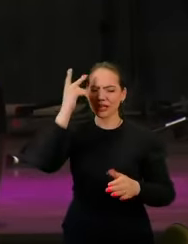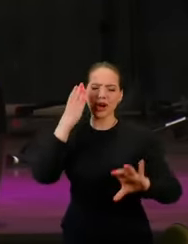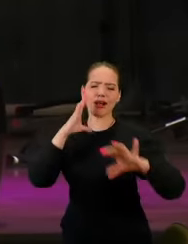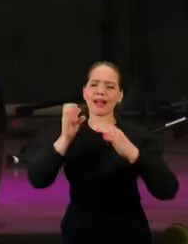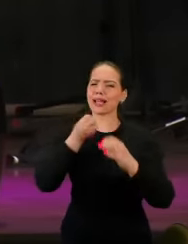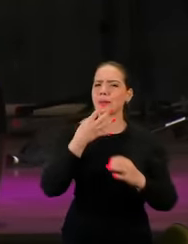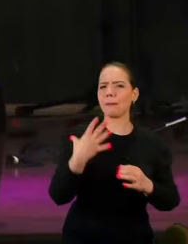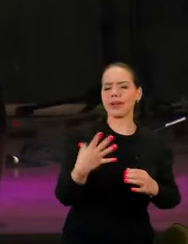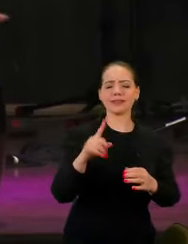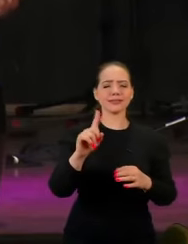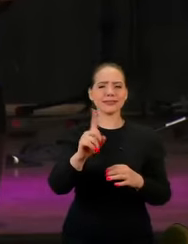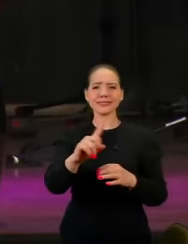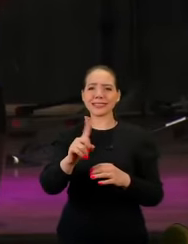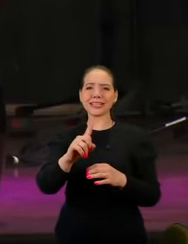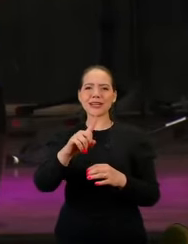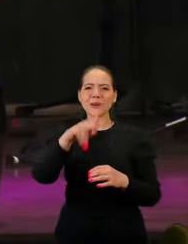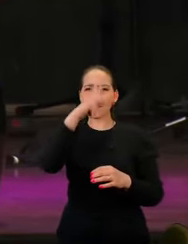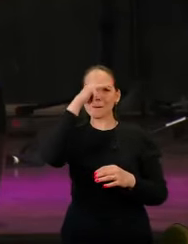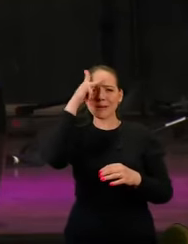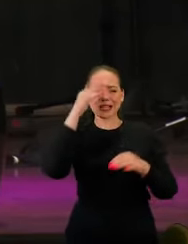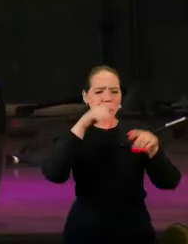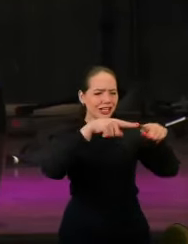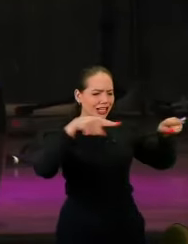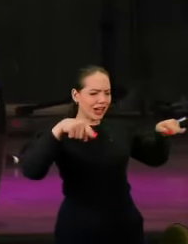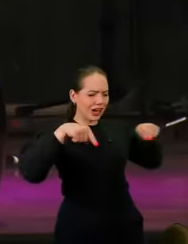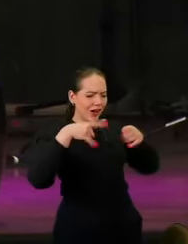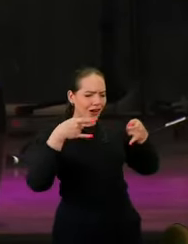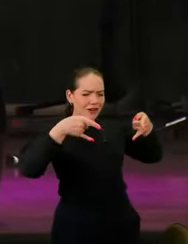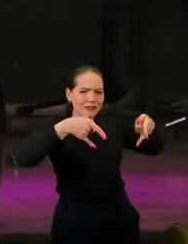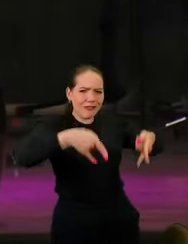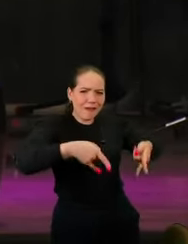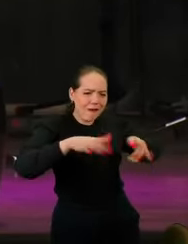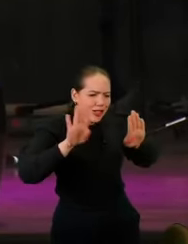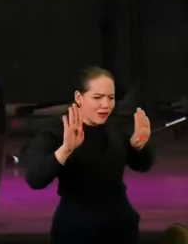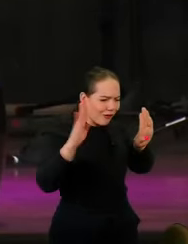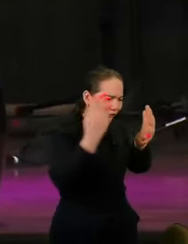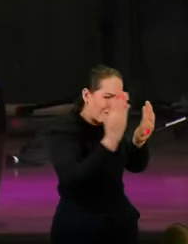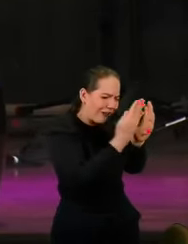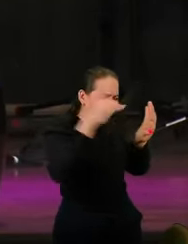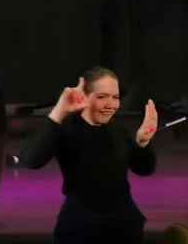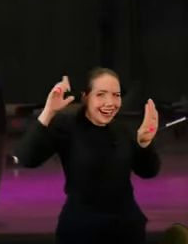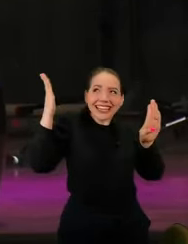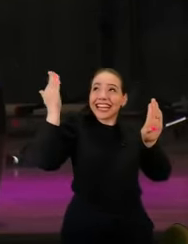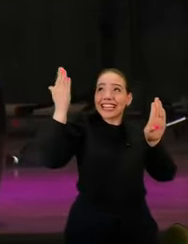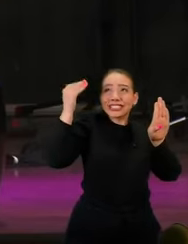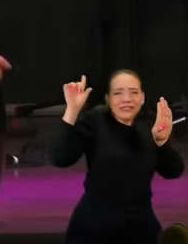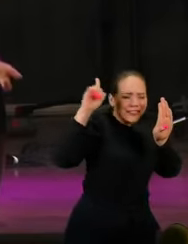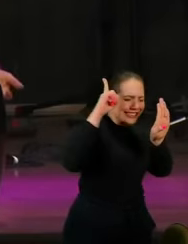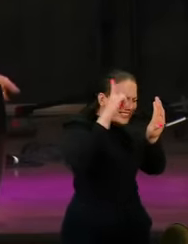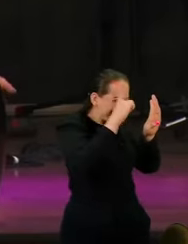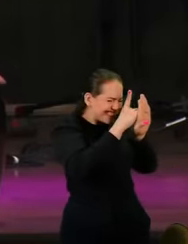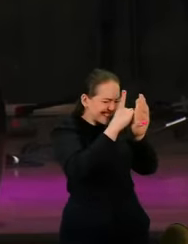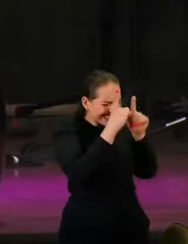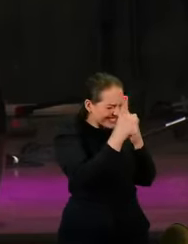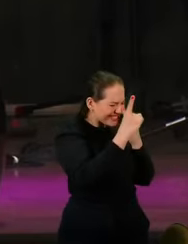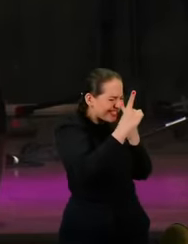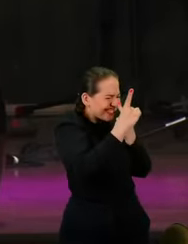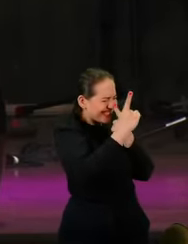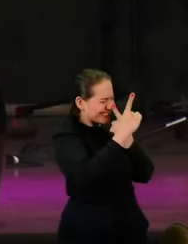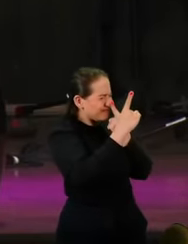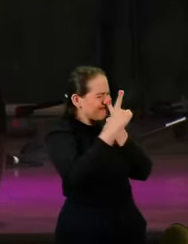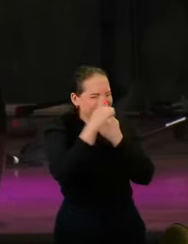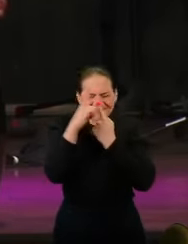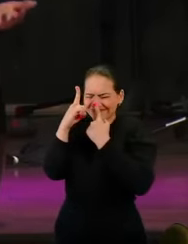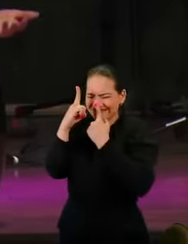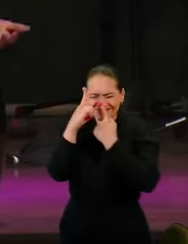adorar o único que é digno. O único que é digno. E a adoração vai fluir. E canções novas, uma unção